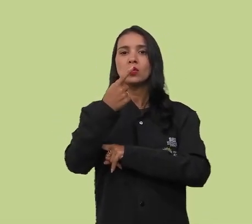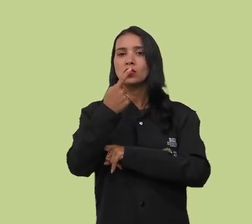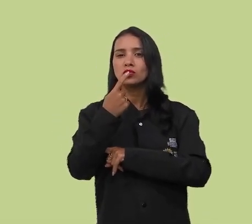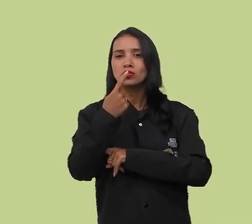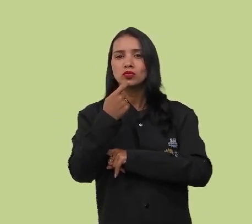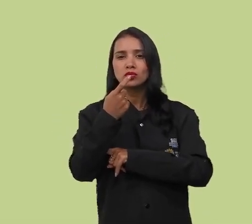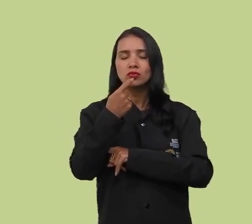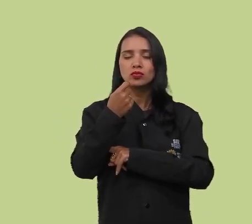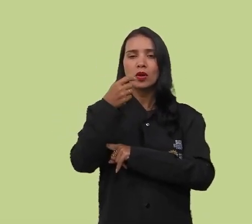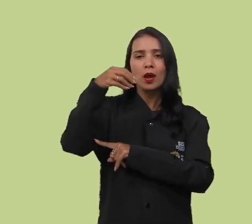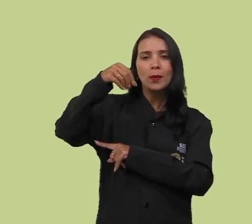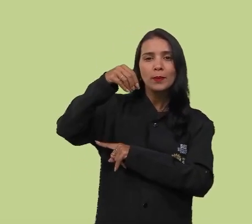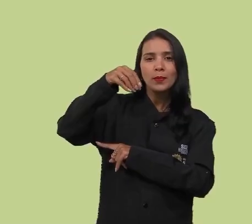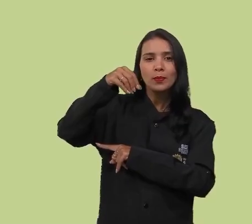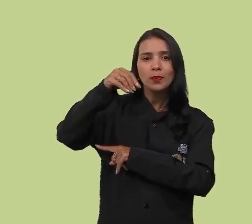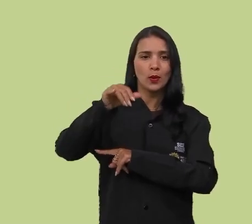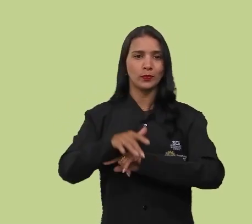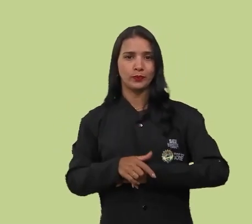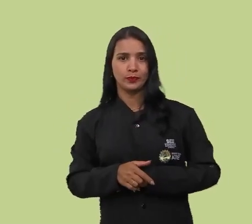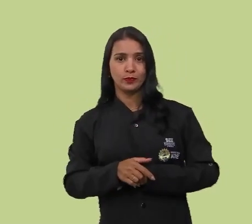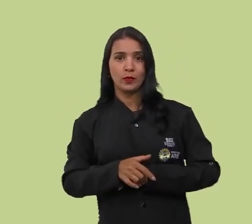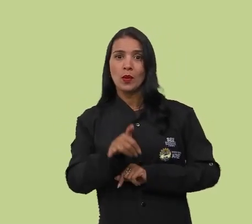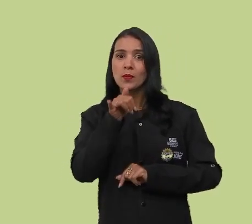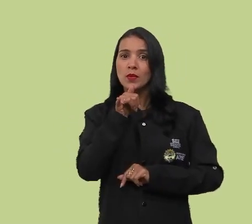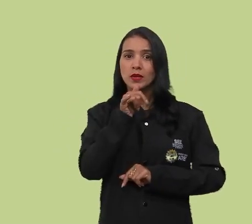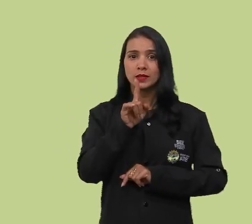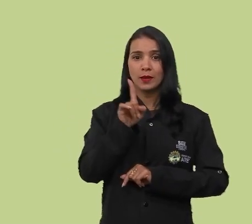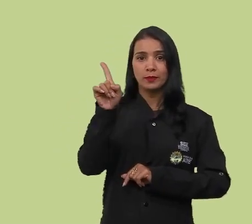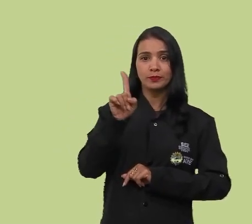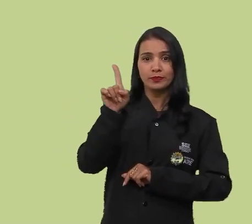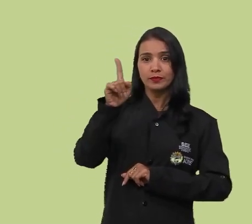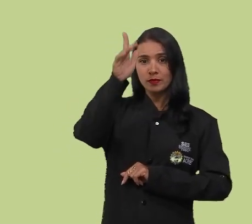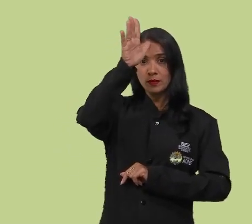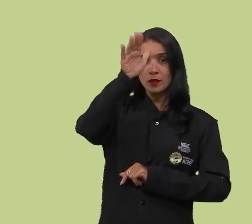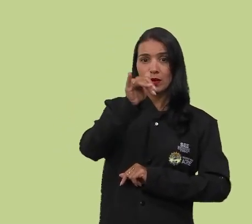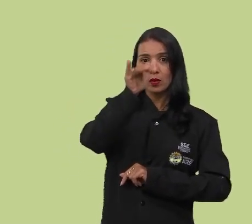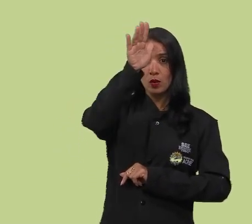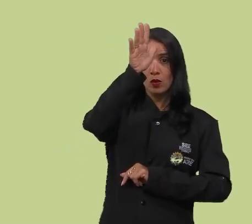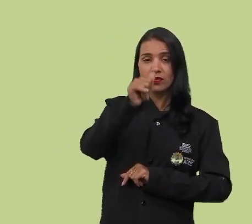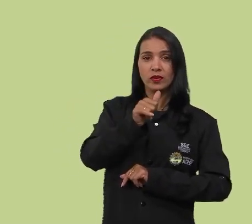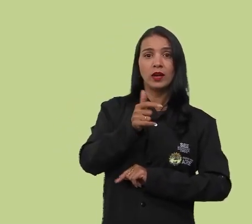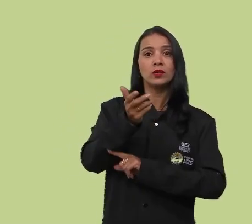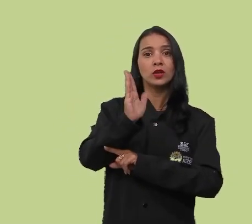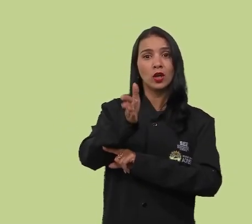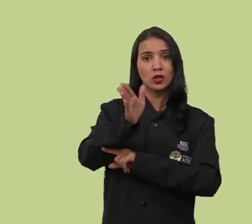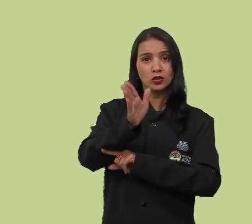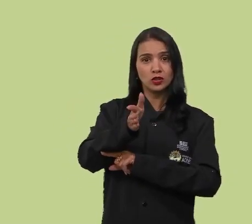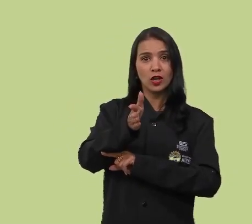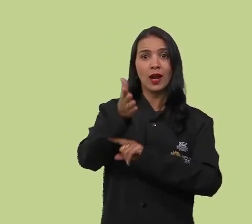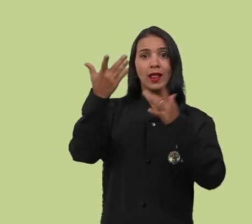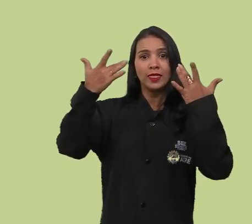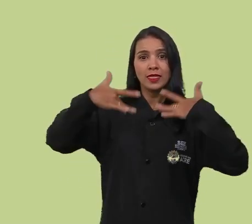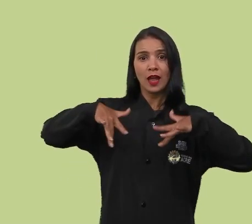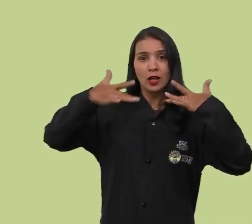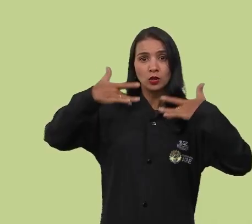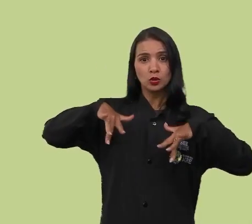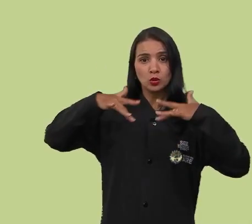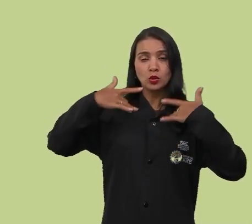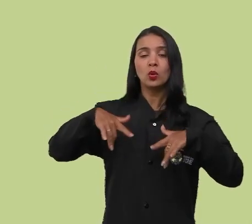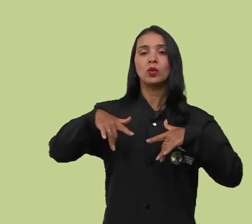o frango, né, processado, já esse frango ali temperado, mas ele, né, ele mantém ali grande parte das